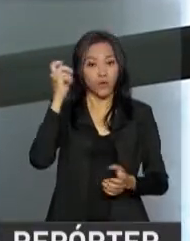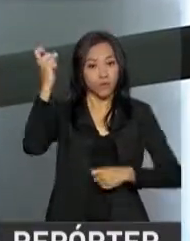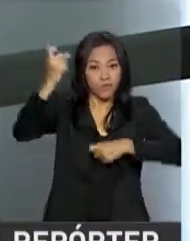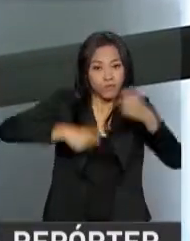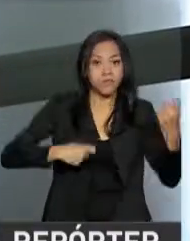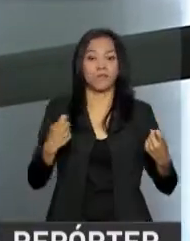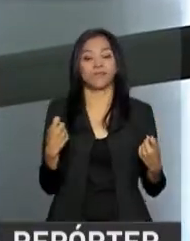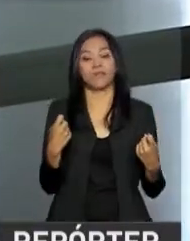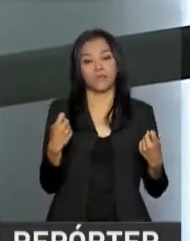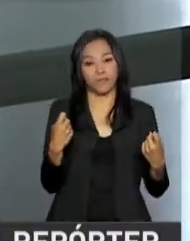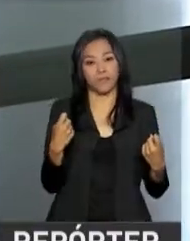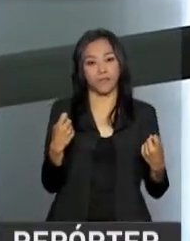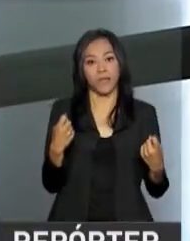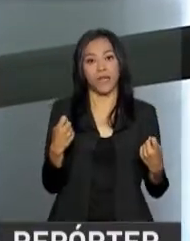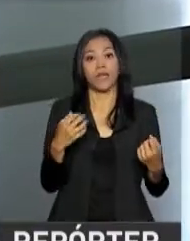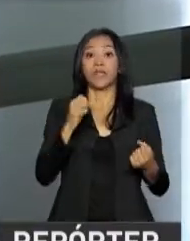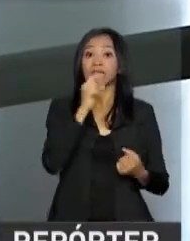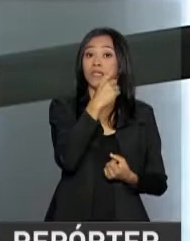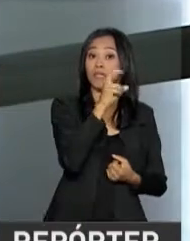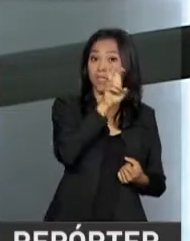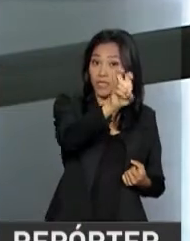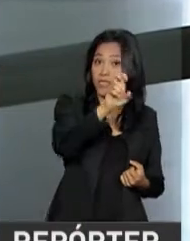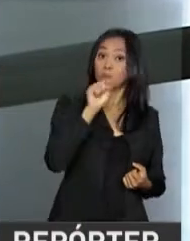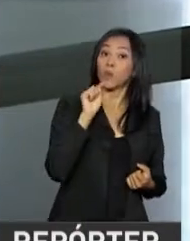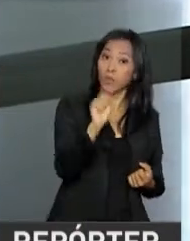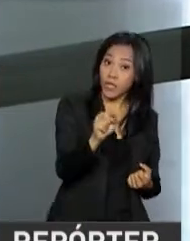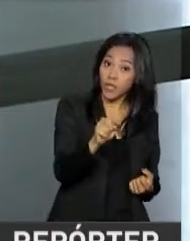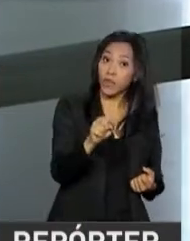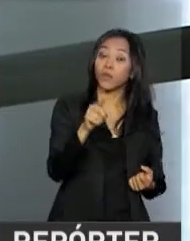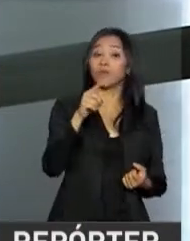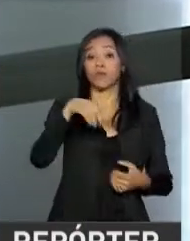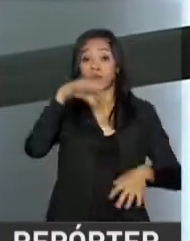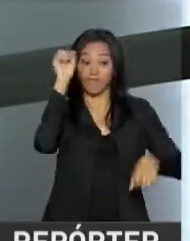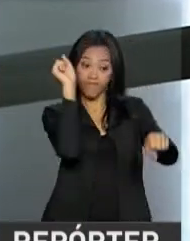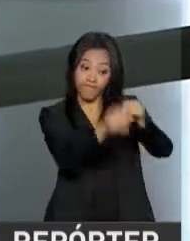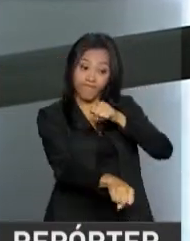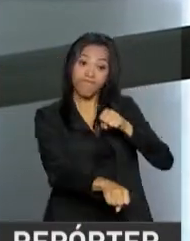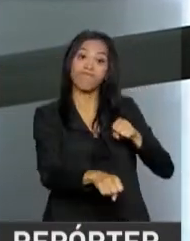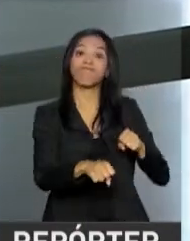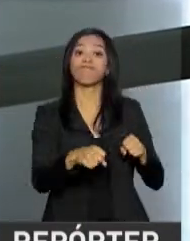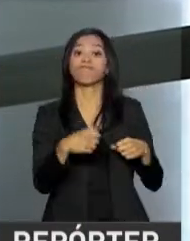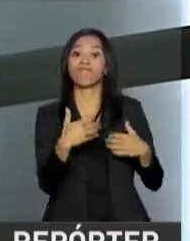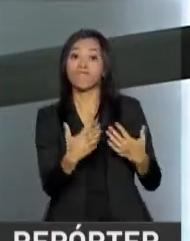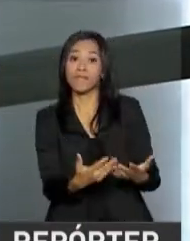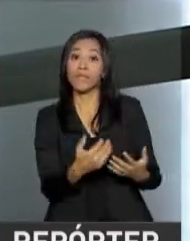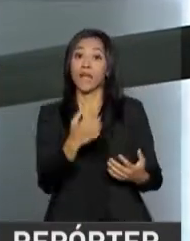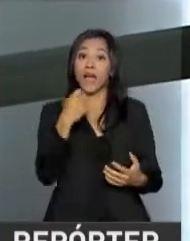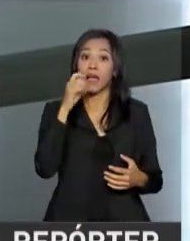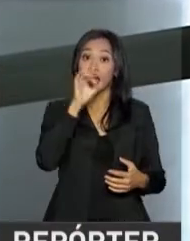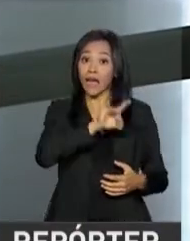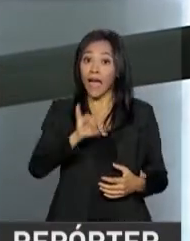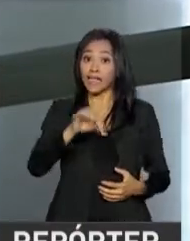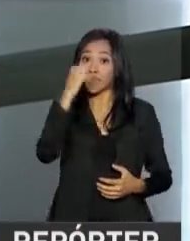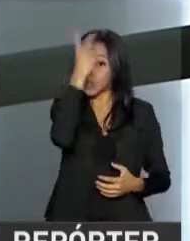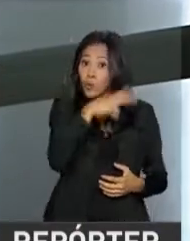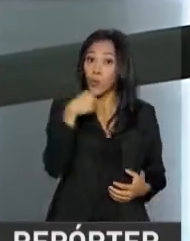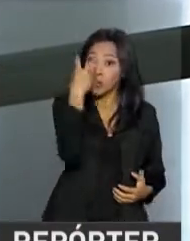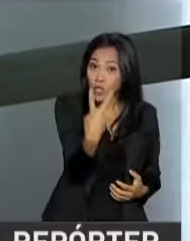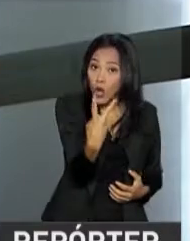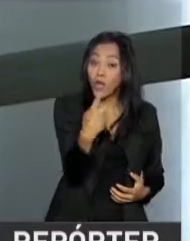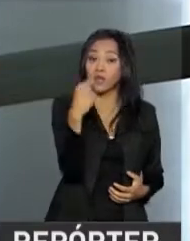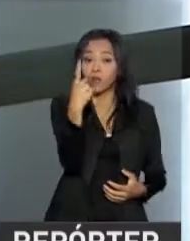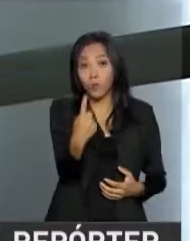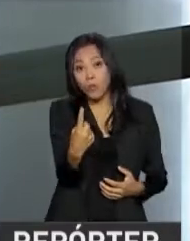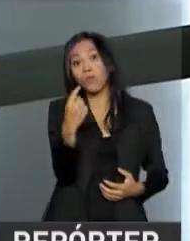que 5 mil foram vítimas de feminicídio ou seja a cada duas horas uma mulher foi assassinada